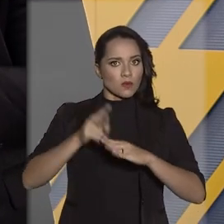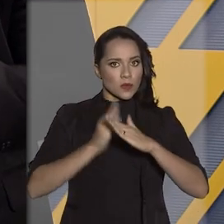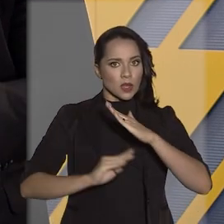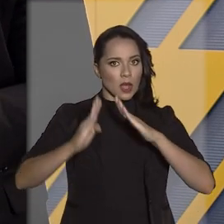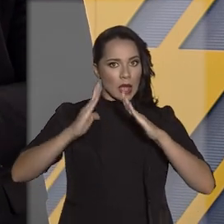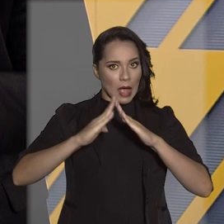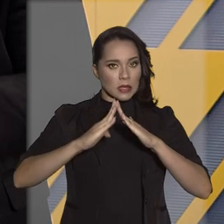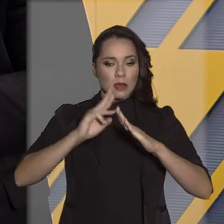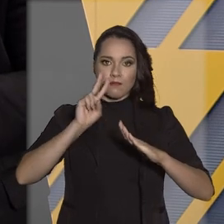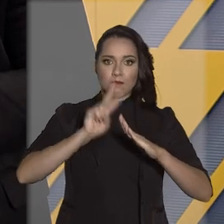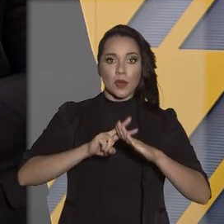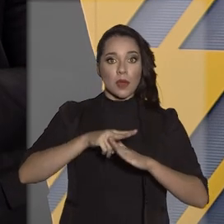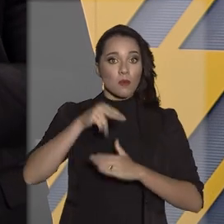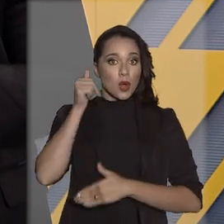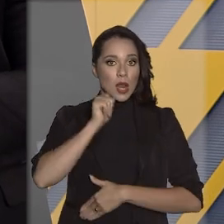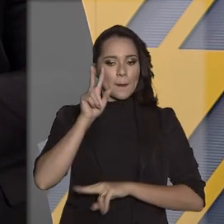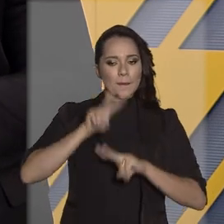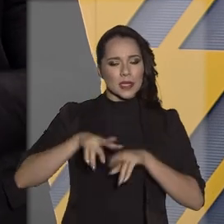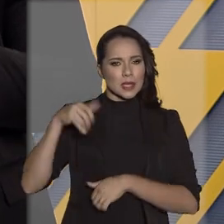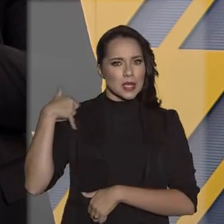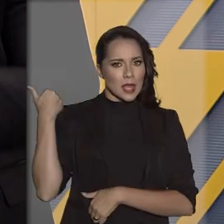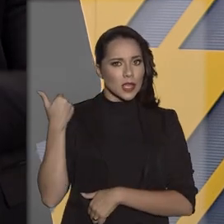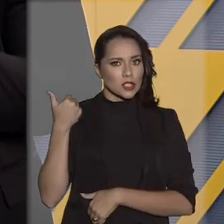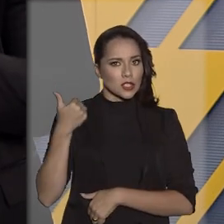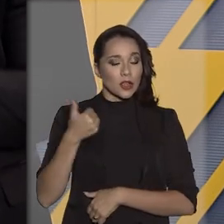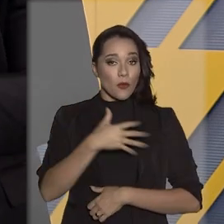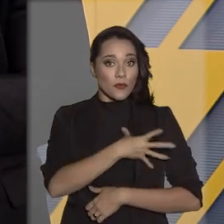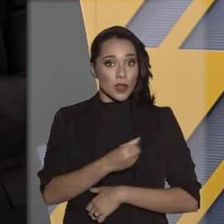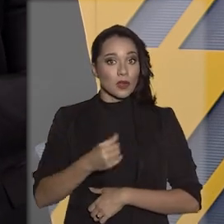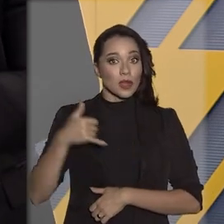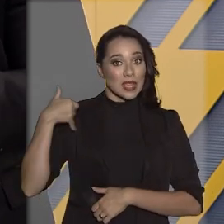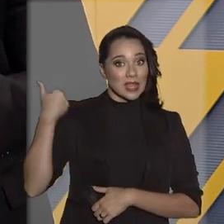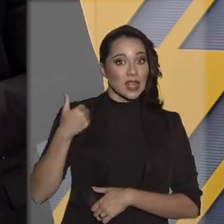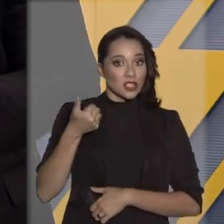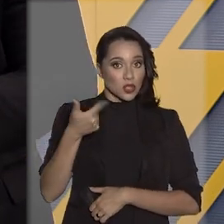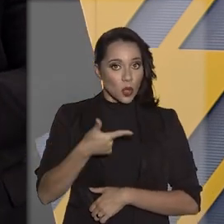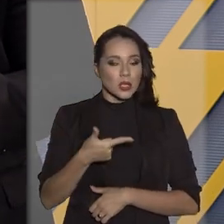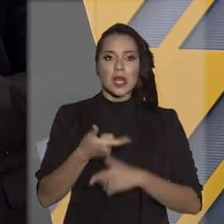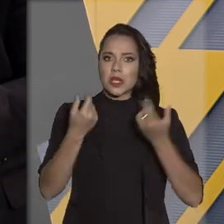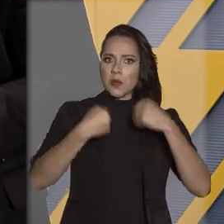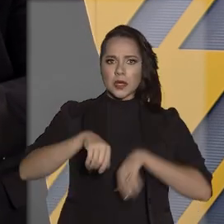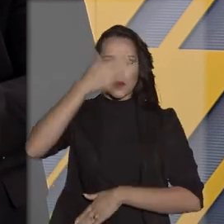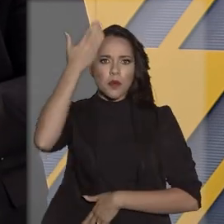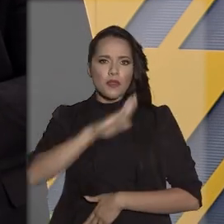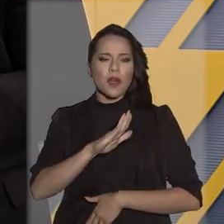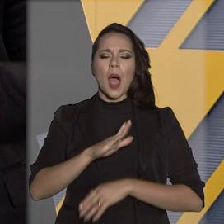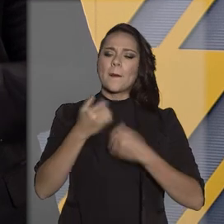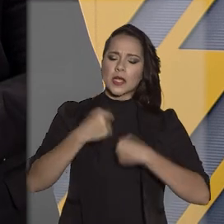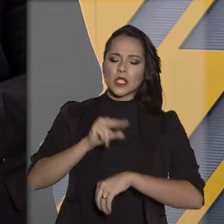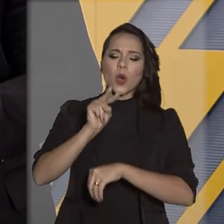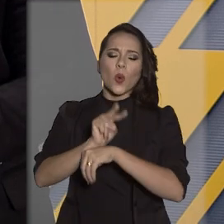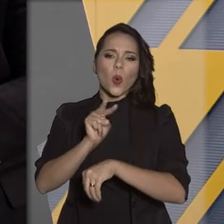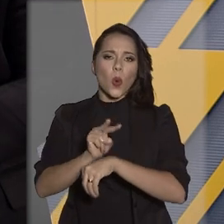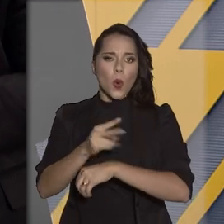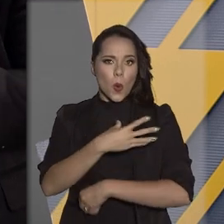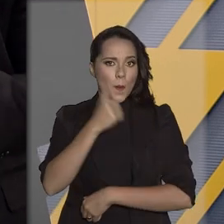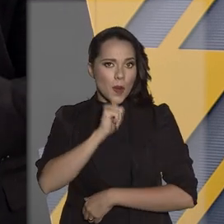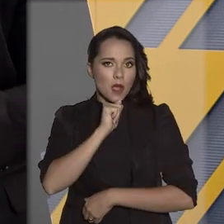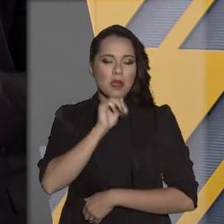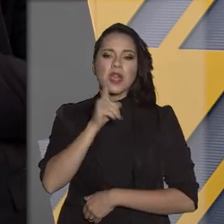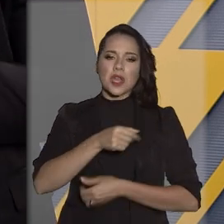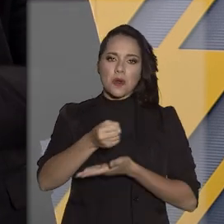domiciliar para presa com filhos de até 12 anos não depende de comprovação da necessidade dos cuidados maternos, que